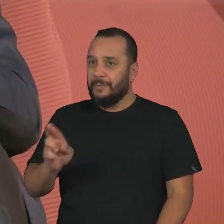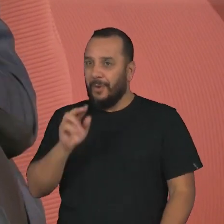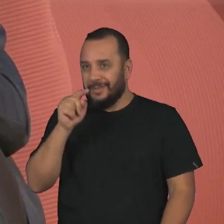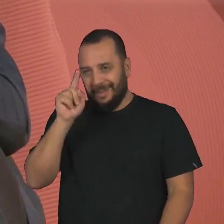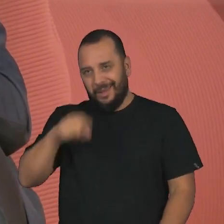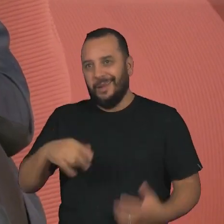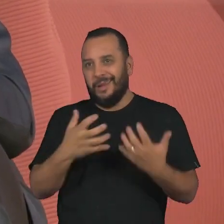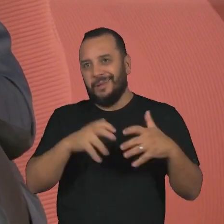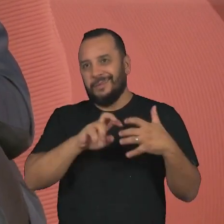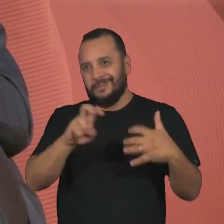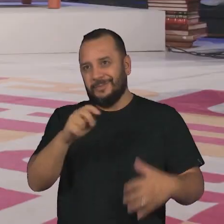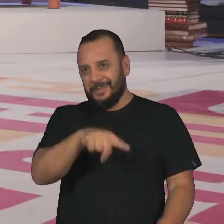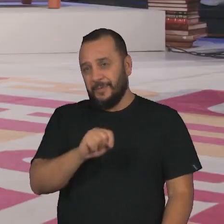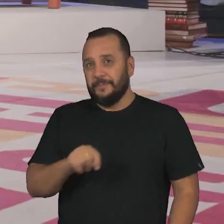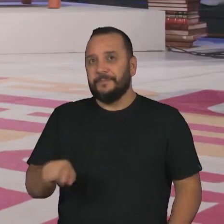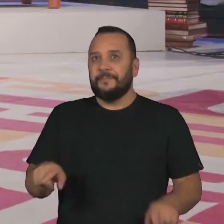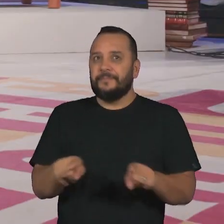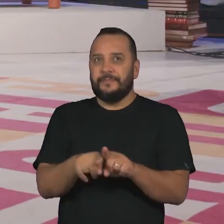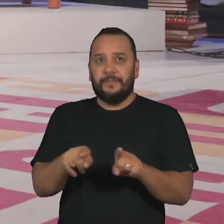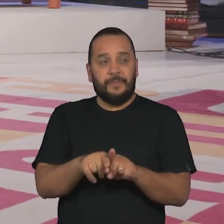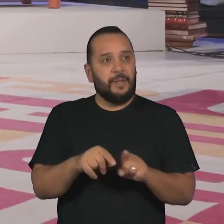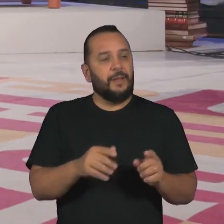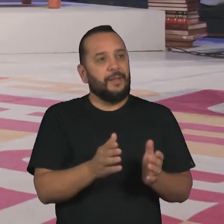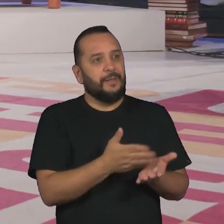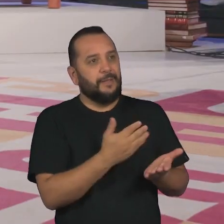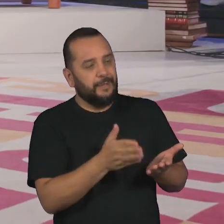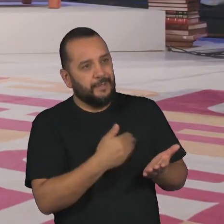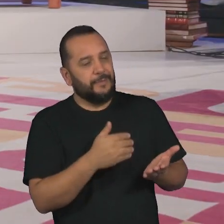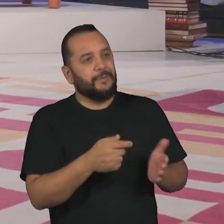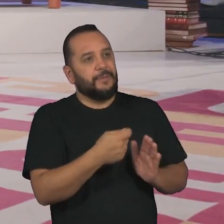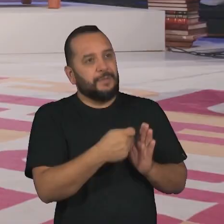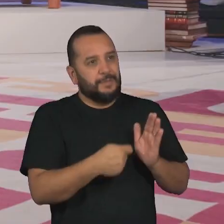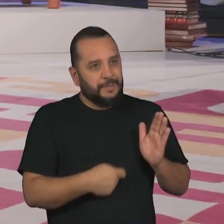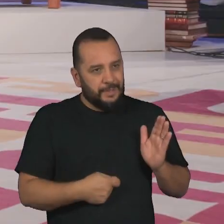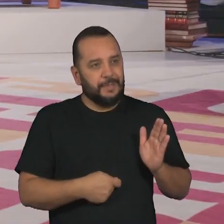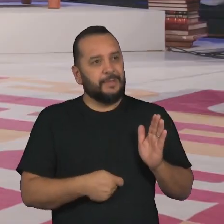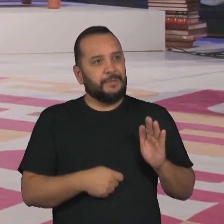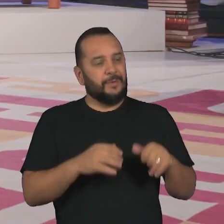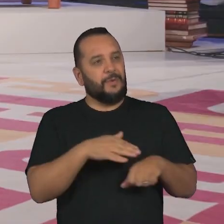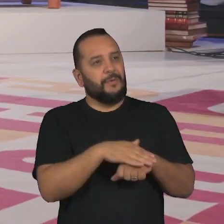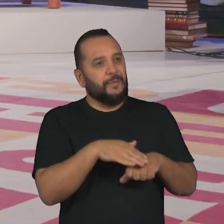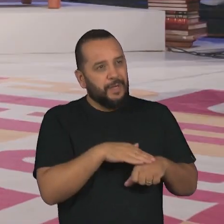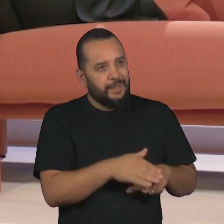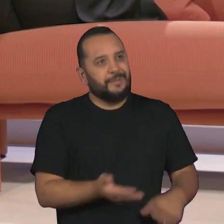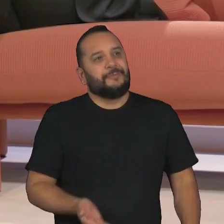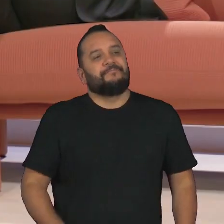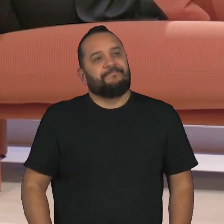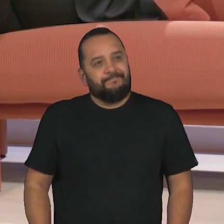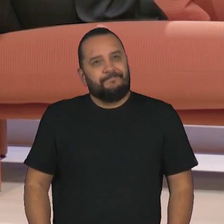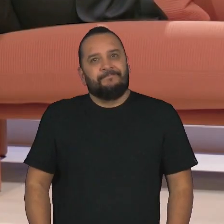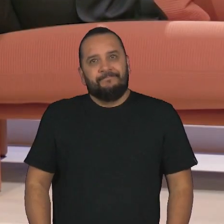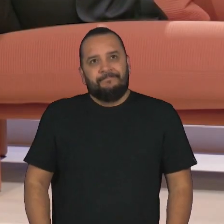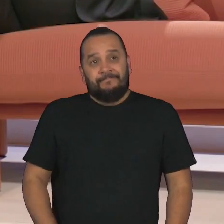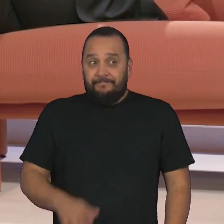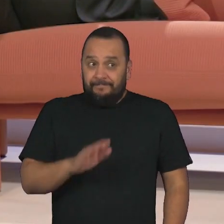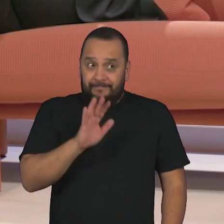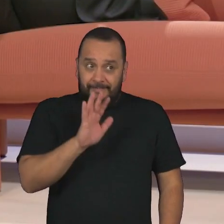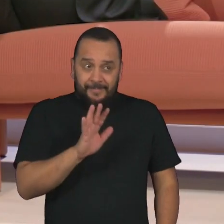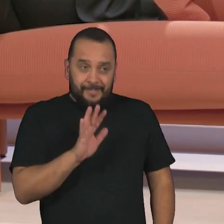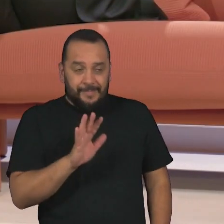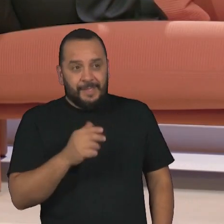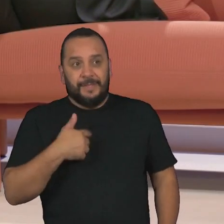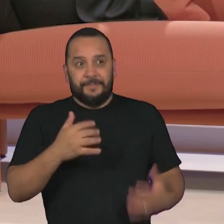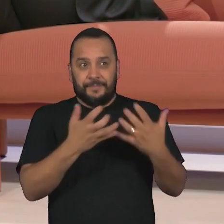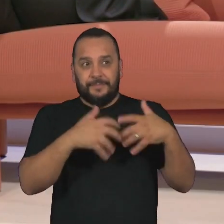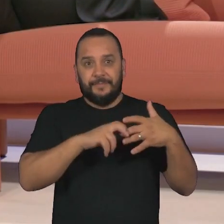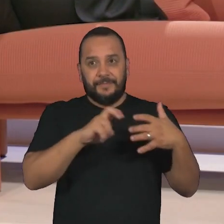livro, do texto, né? Do texto. Da ampliação do repertório, da conversa. Isso. Eu acho que mais grave, a inteligência artificial